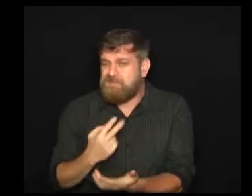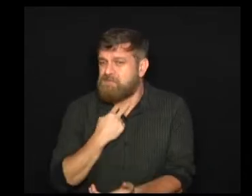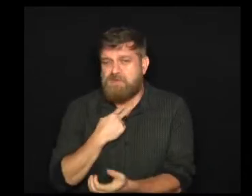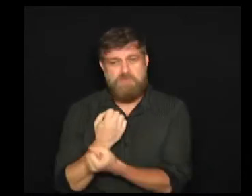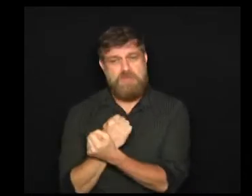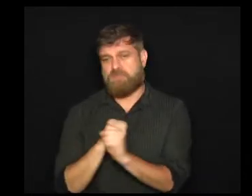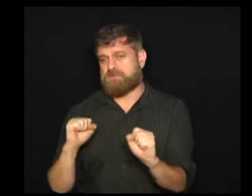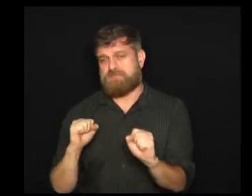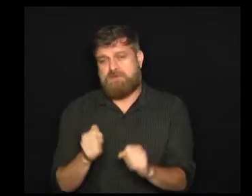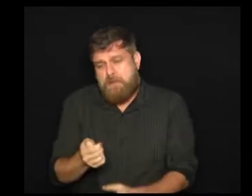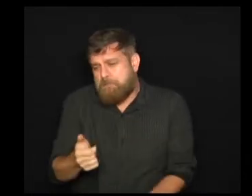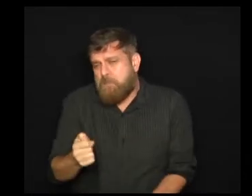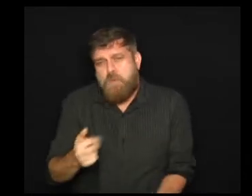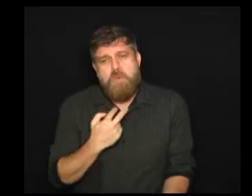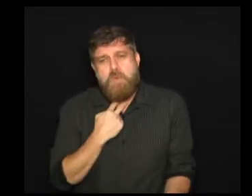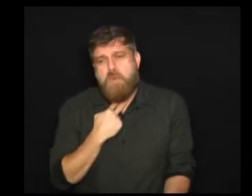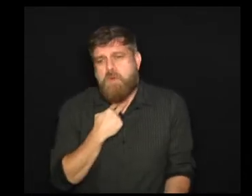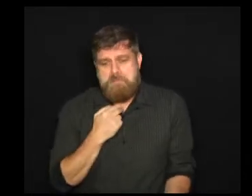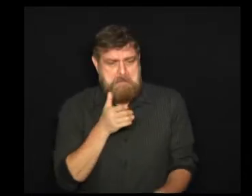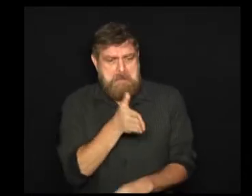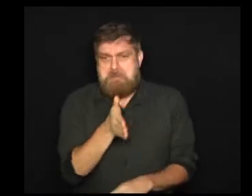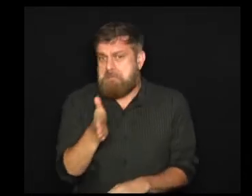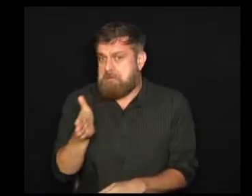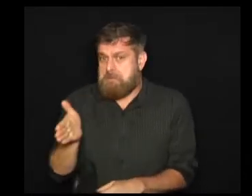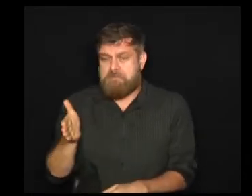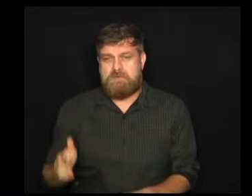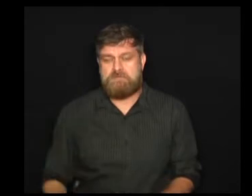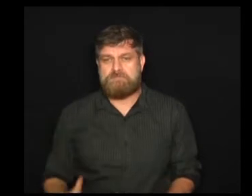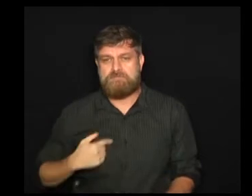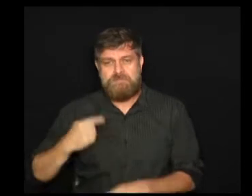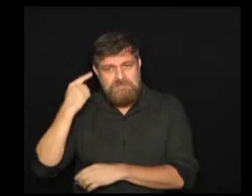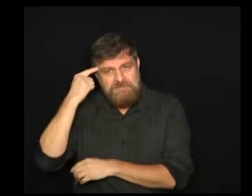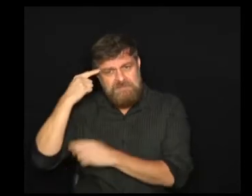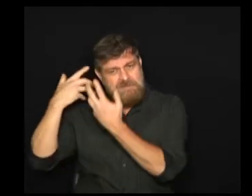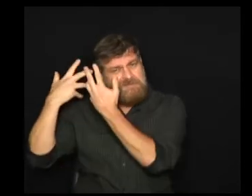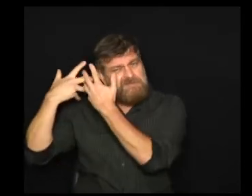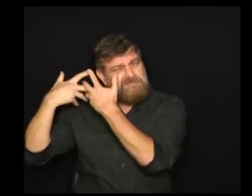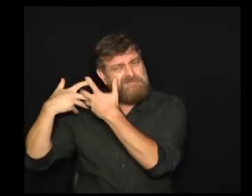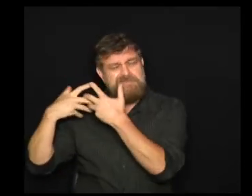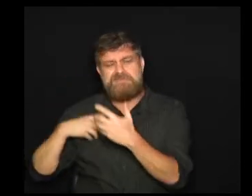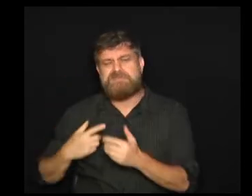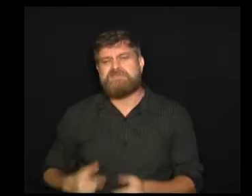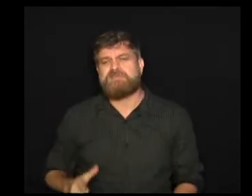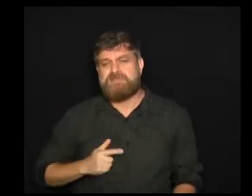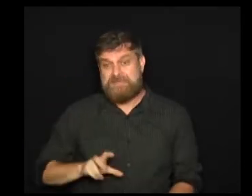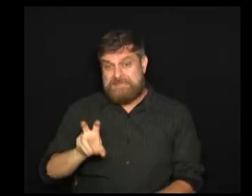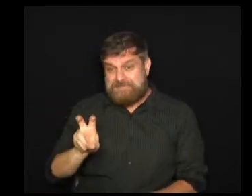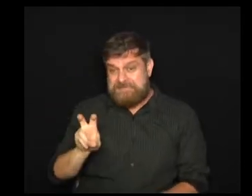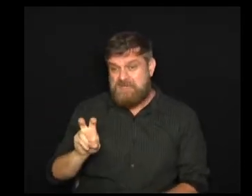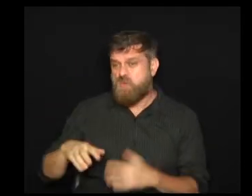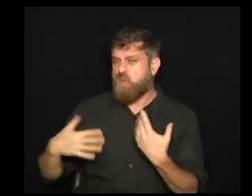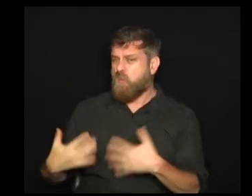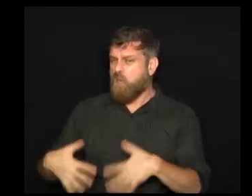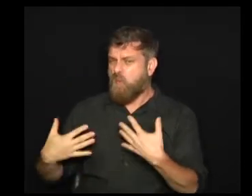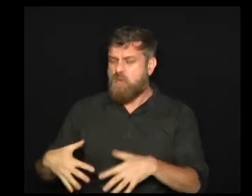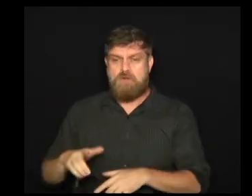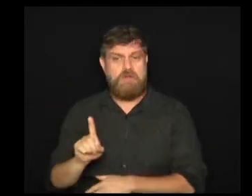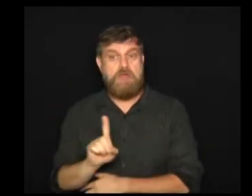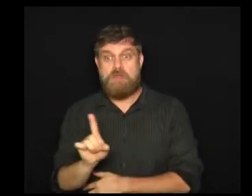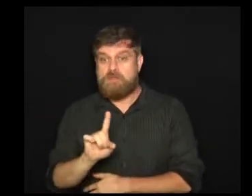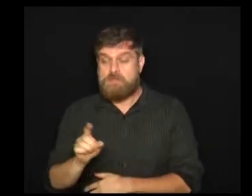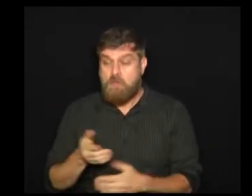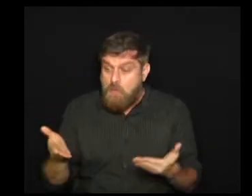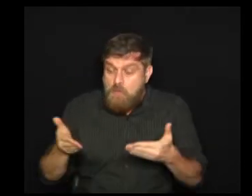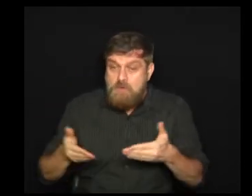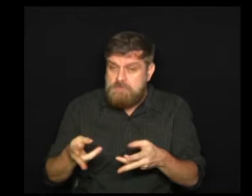era pouco, né? E no começo eu cheguei a pensar, né, que 5 seriam muito, mas hoje eu